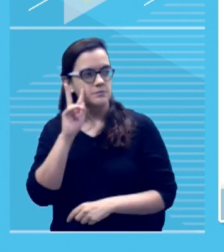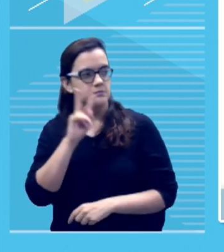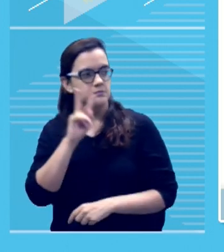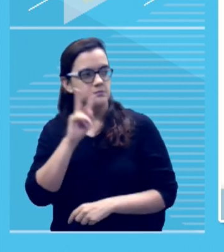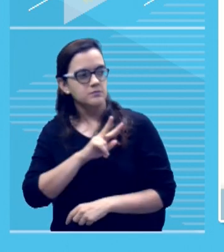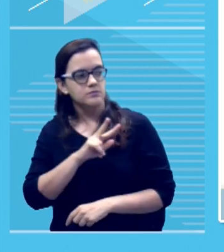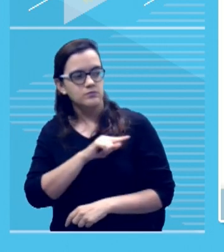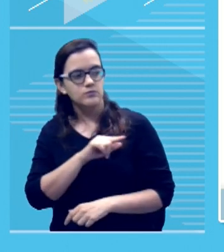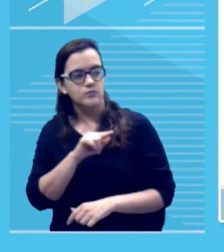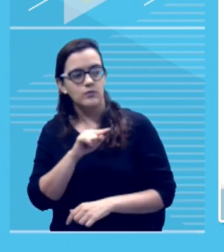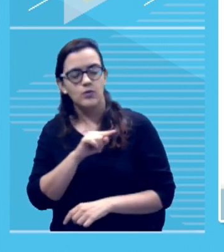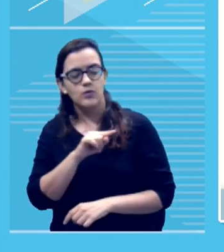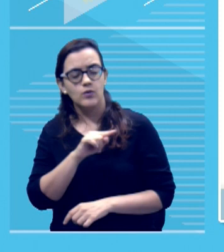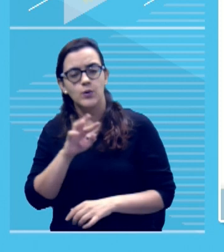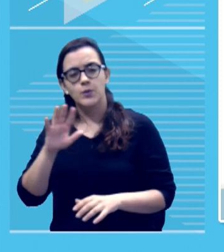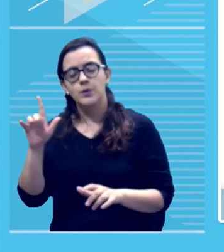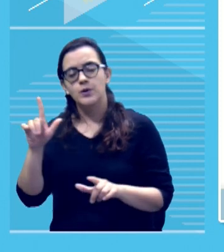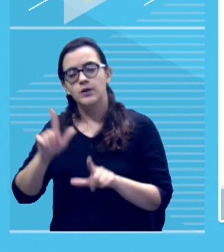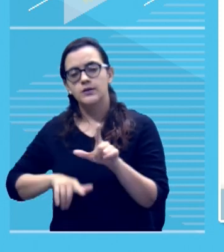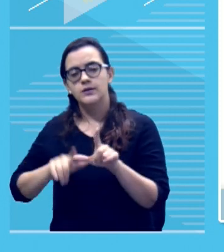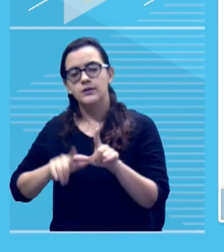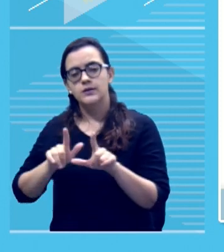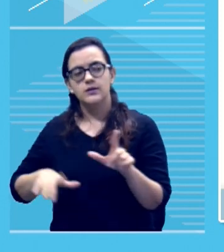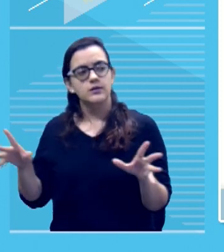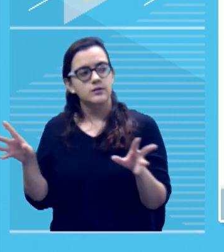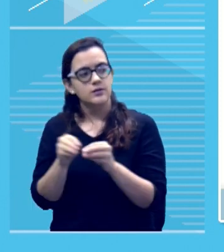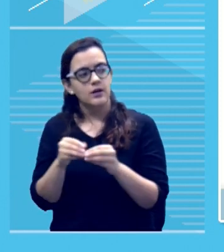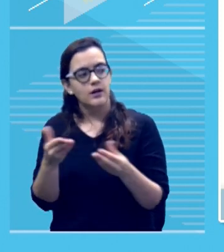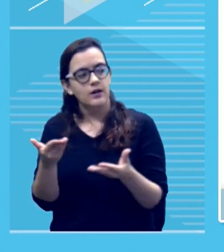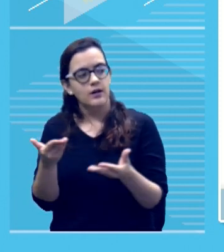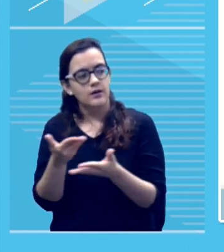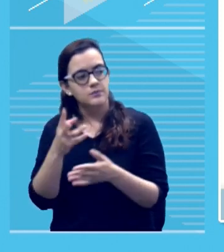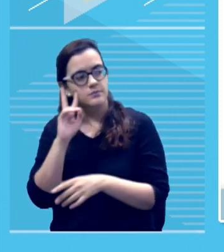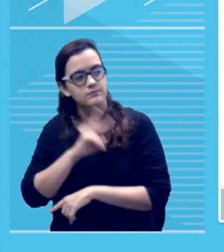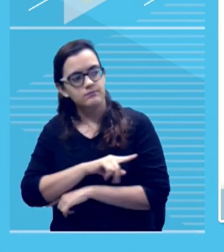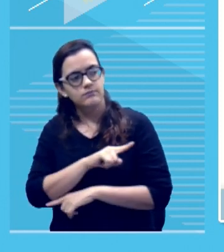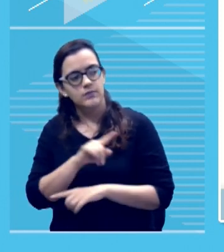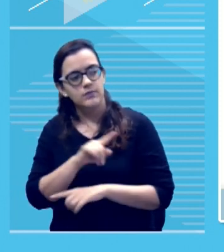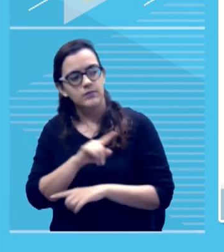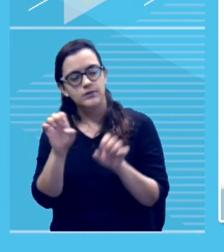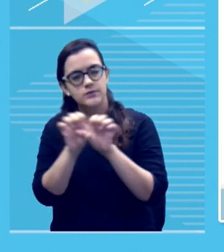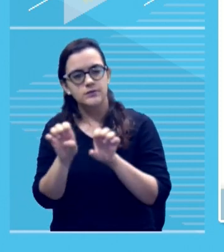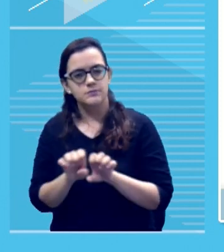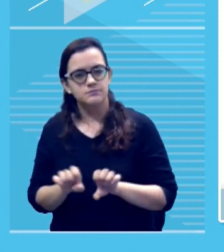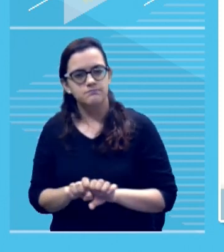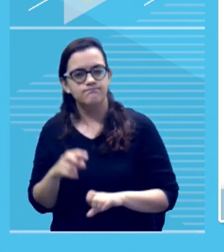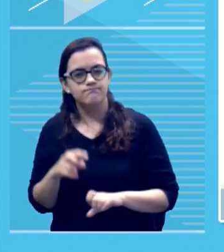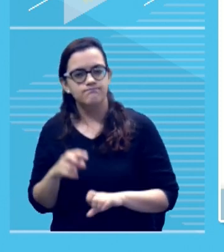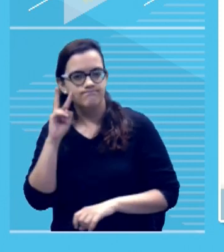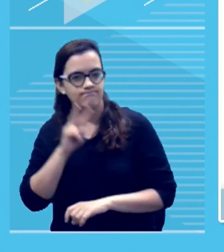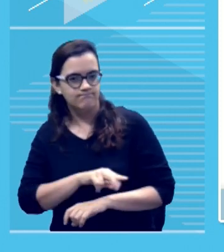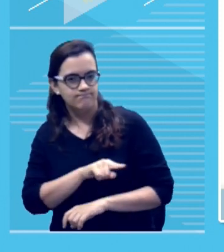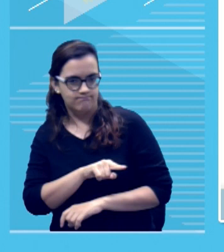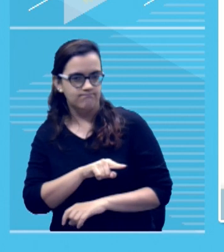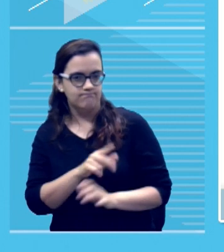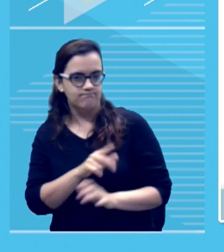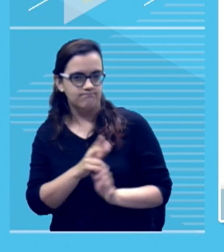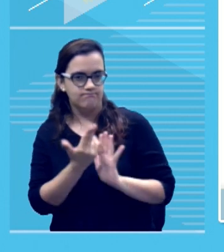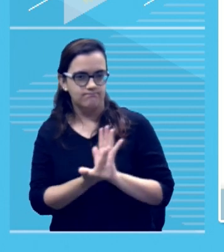exemplifica um caso de isomeria. Que tipo de isomeria está ocorrendo aí, pessoal? Qual o tipo de isomeria que nós temos